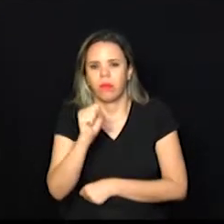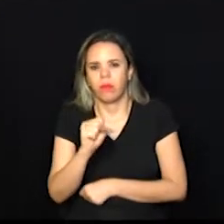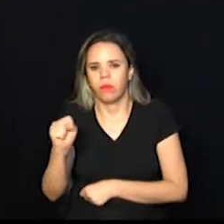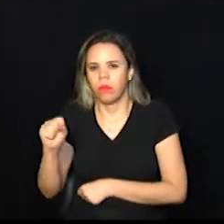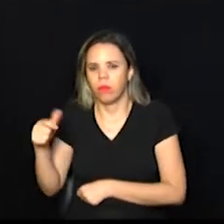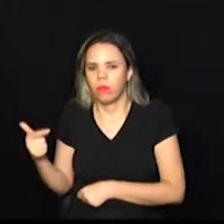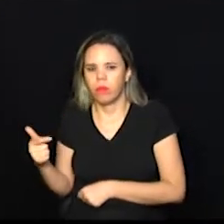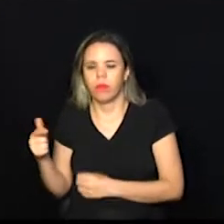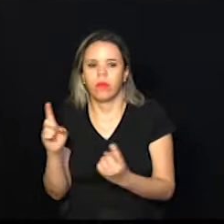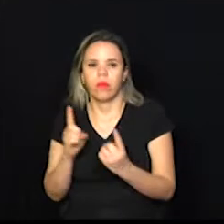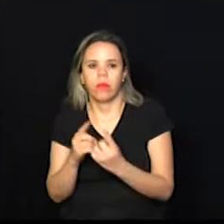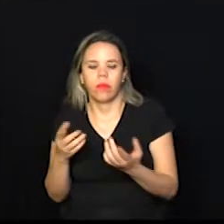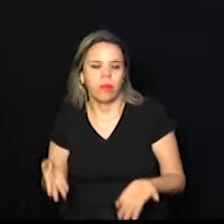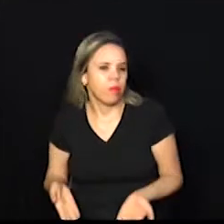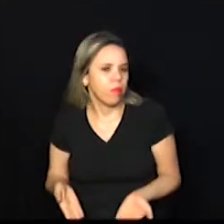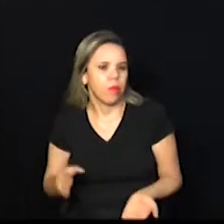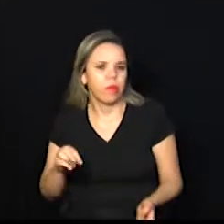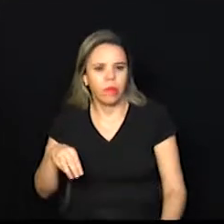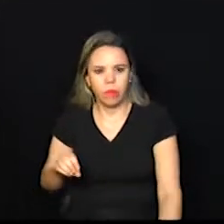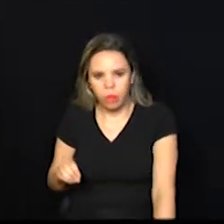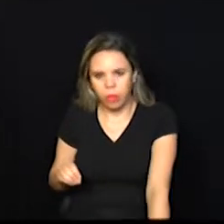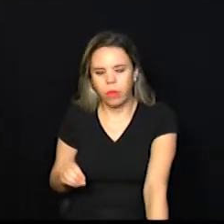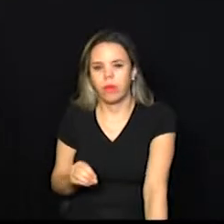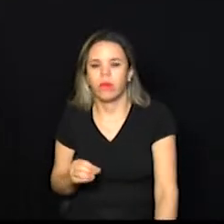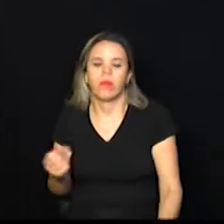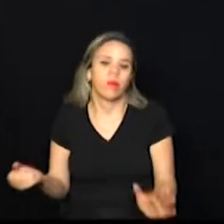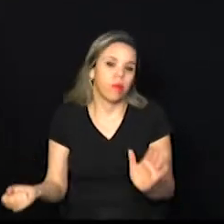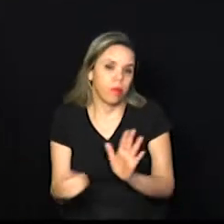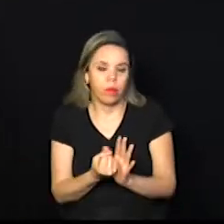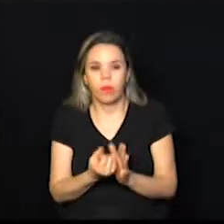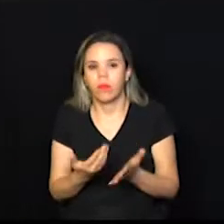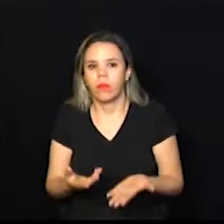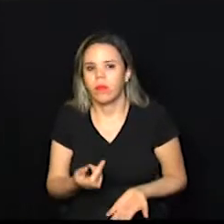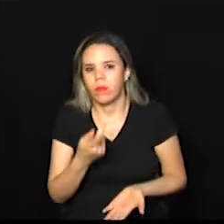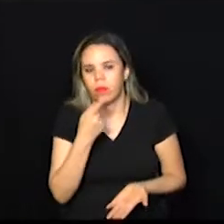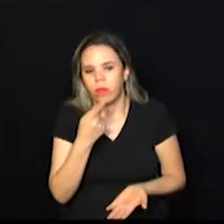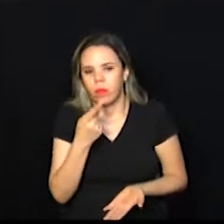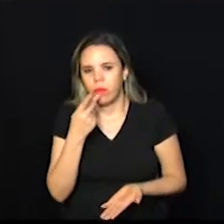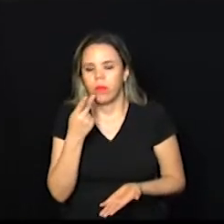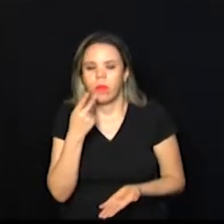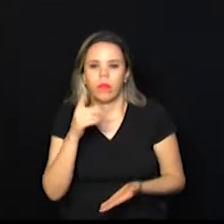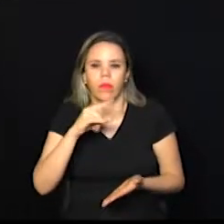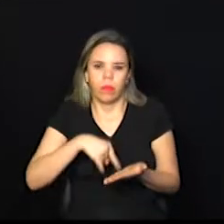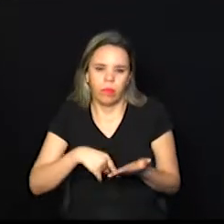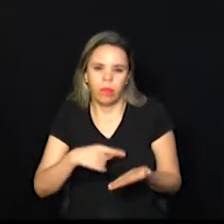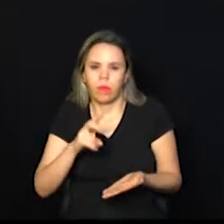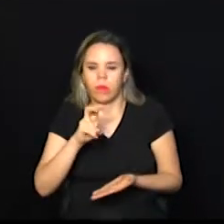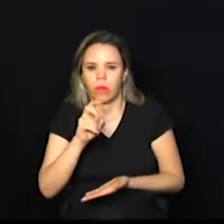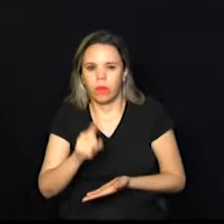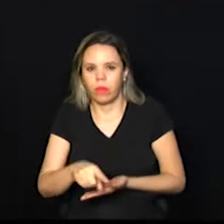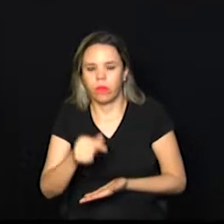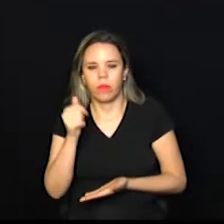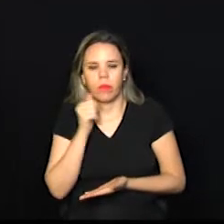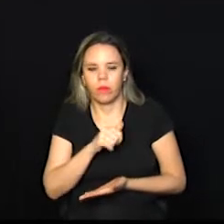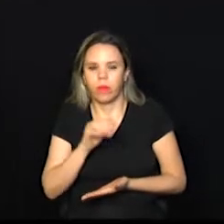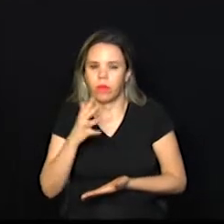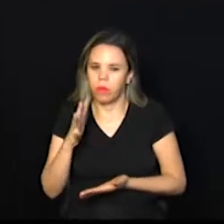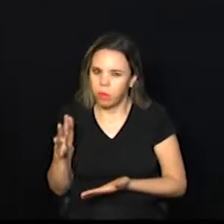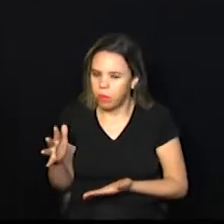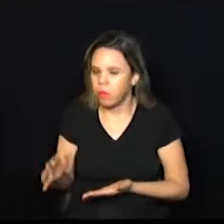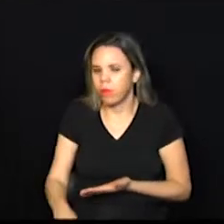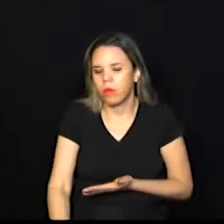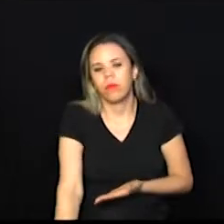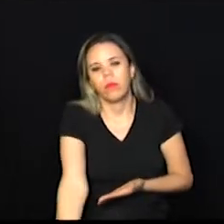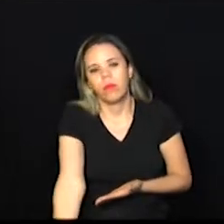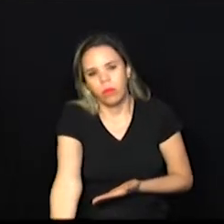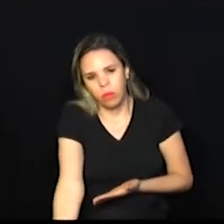882 atendimentos. O SEAMO tem no seu registro, vamos chamar assim, no seu prontuário, 5.000 mulheres, aproximadamente 5.000